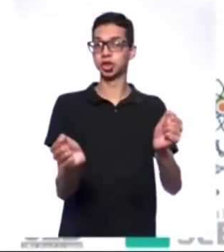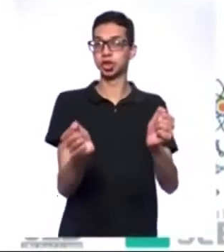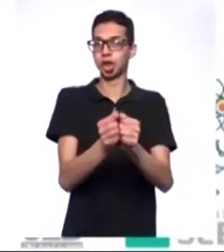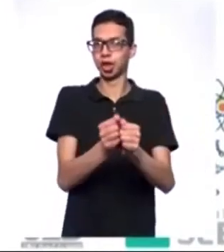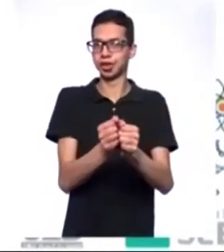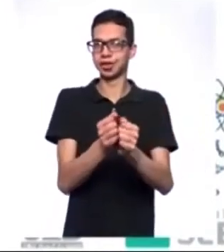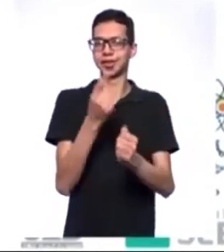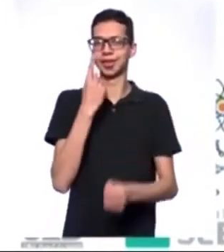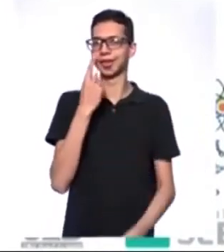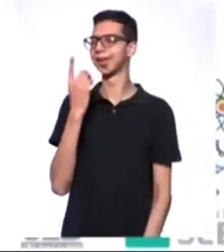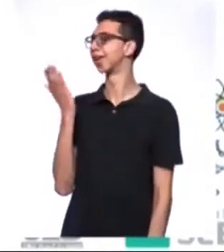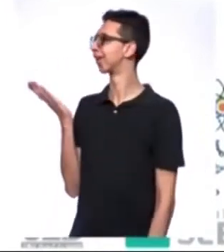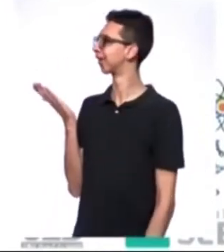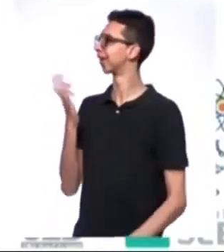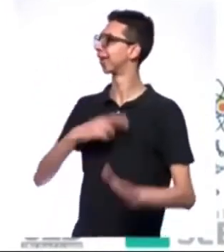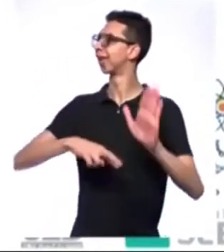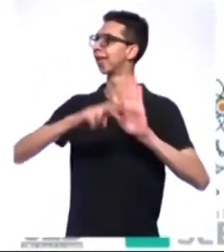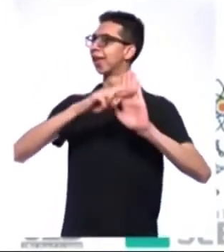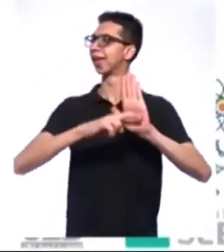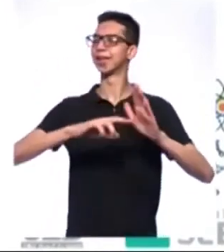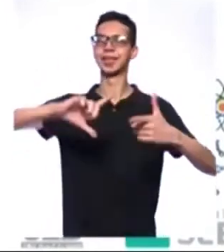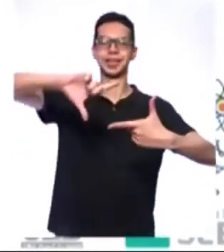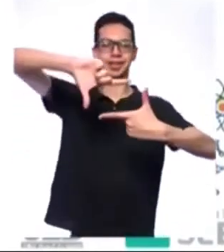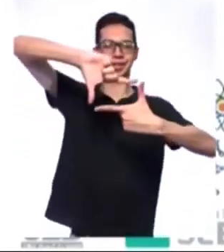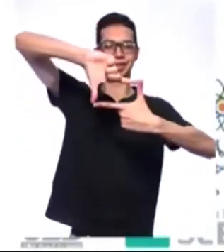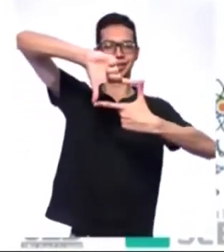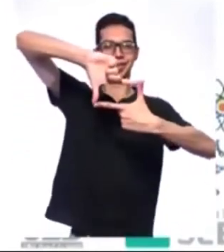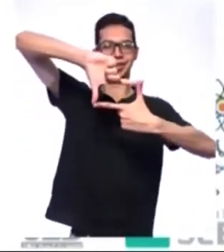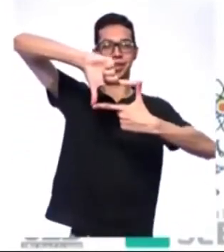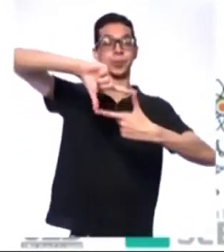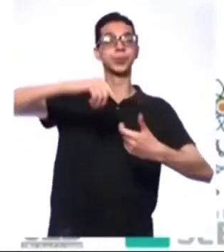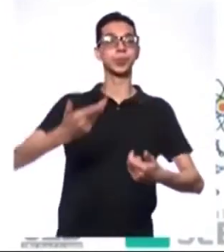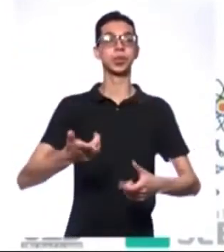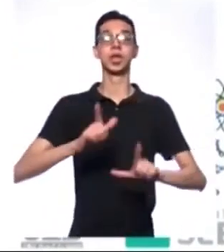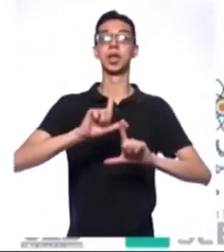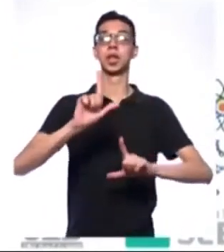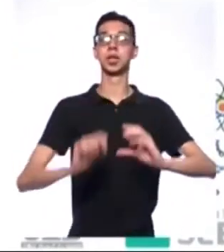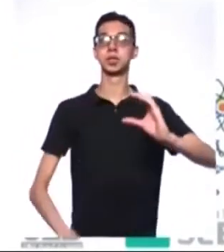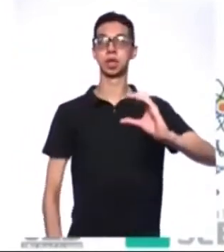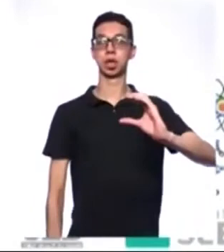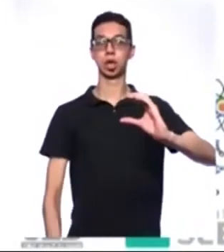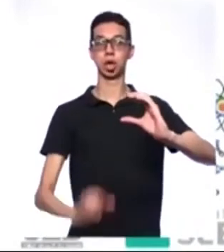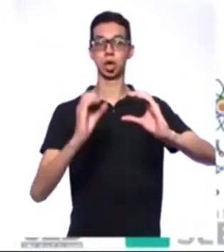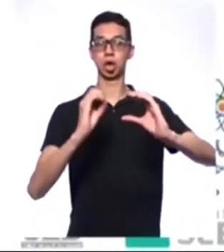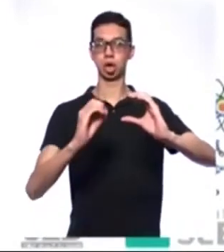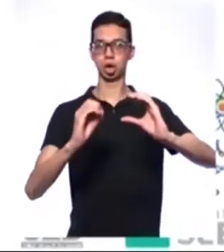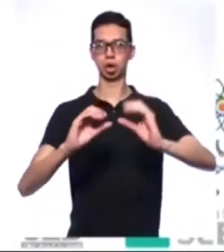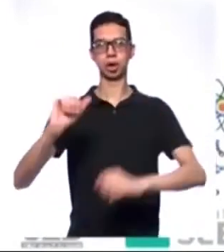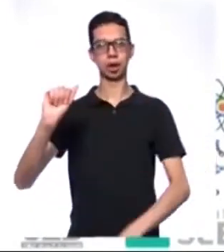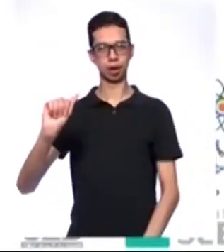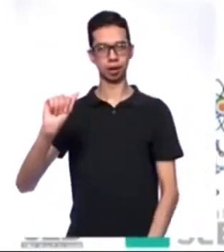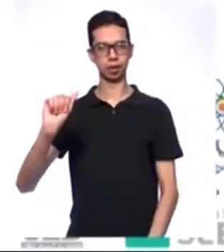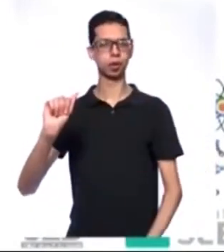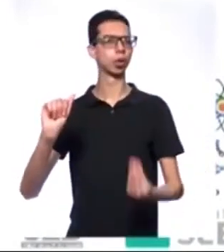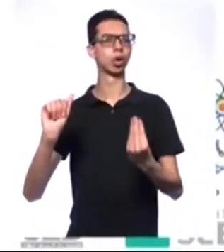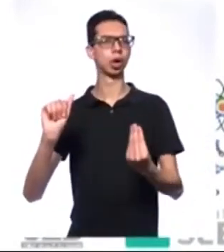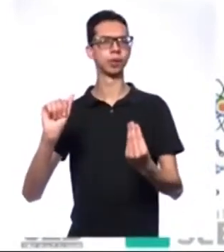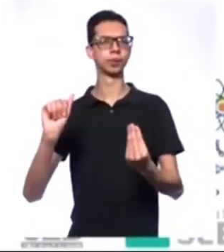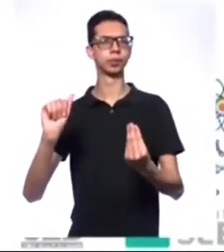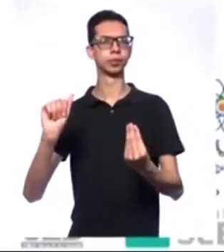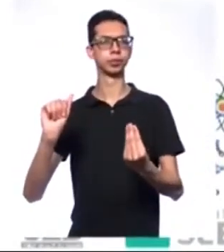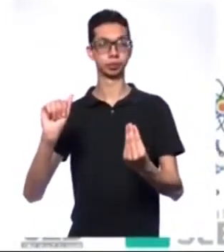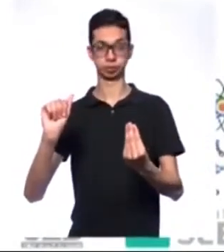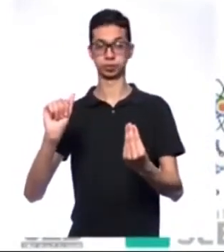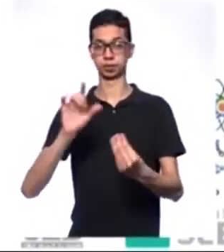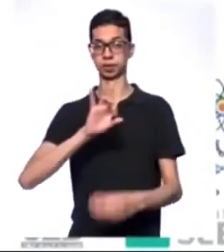é a regra do bloquinho aí a letra C a letra o' e a letra a elas ficam cada uma no seu